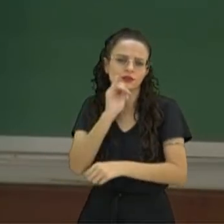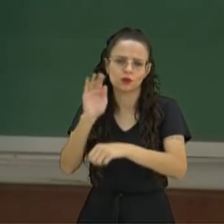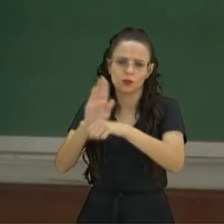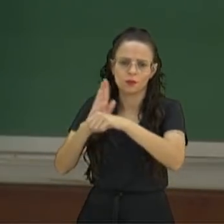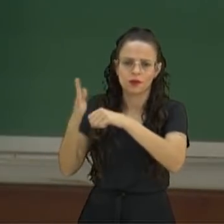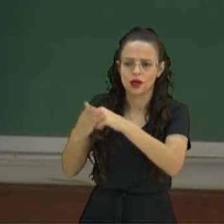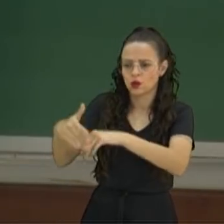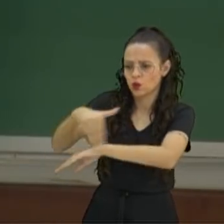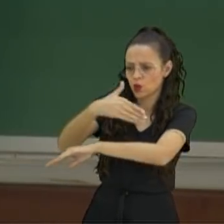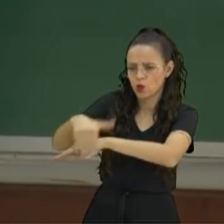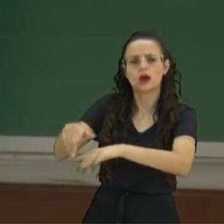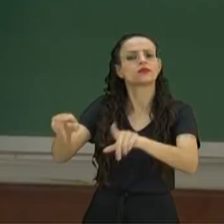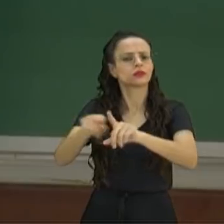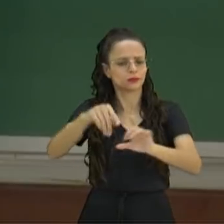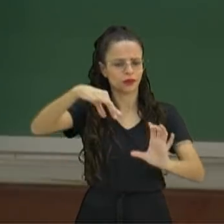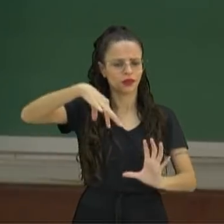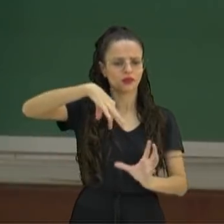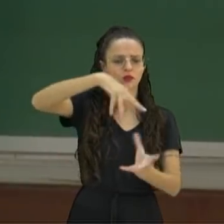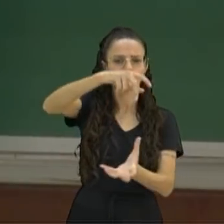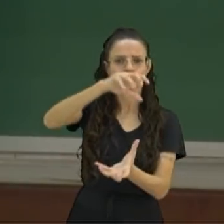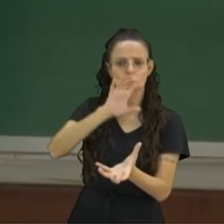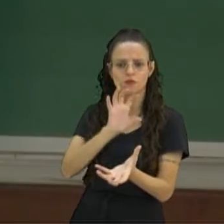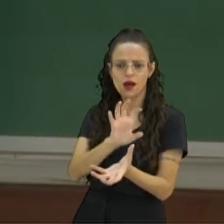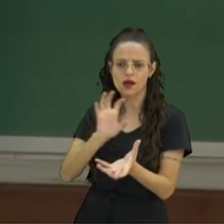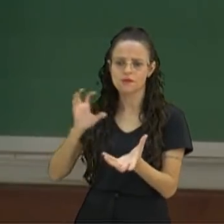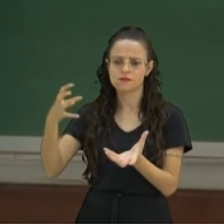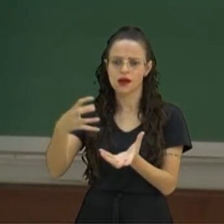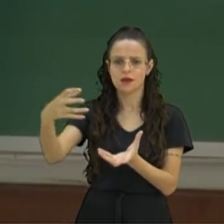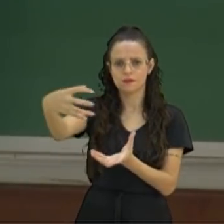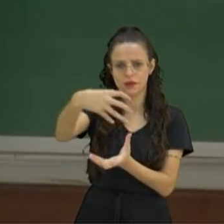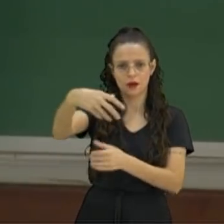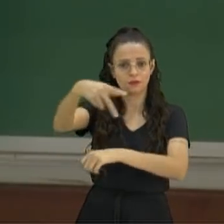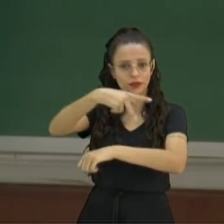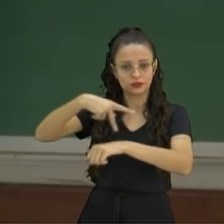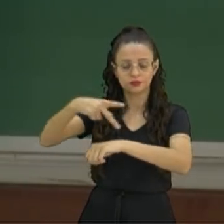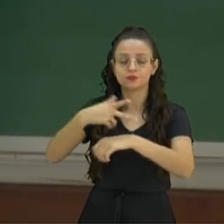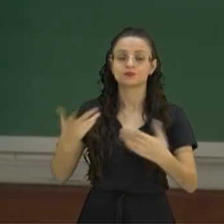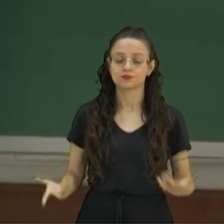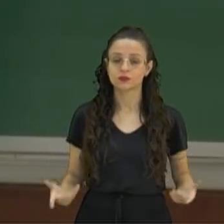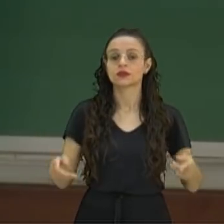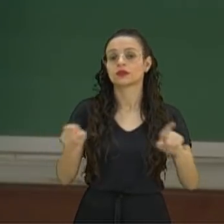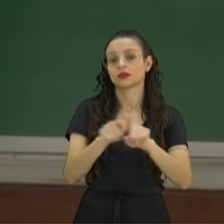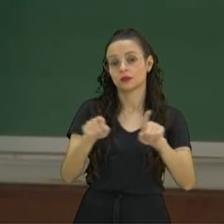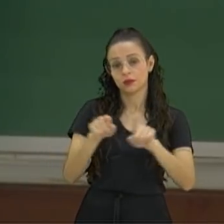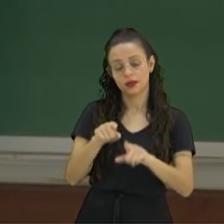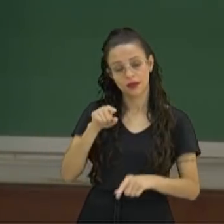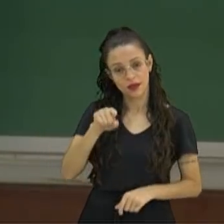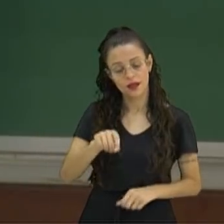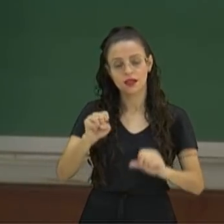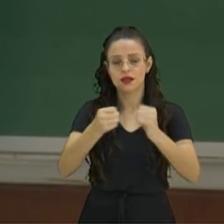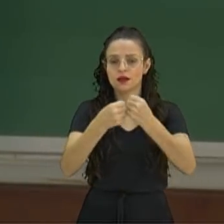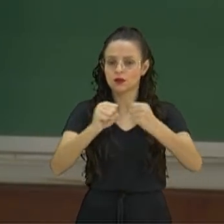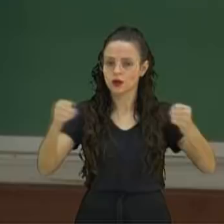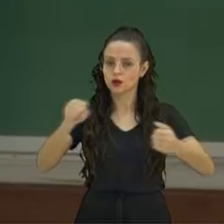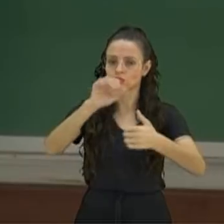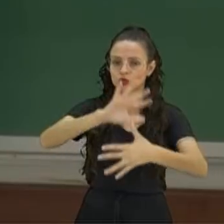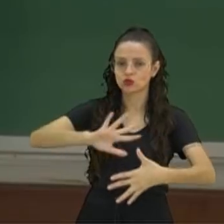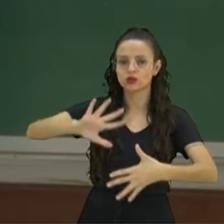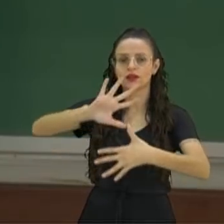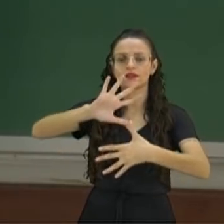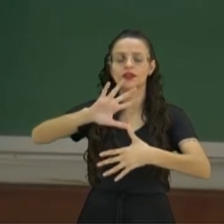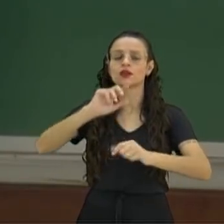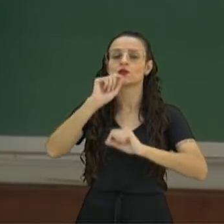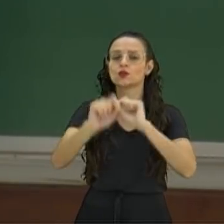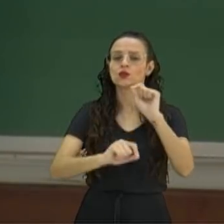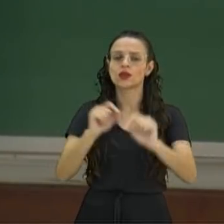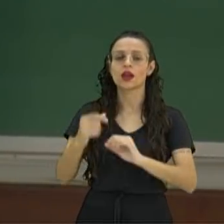enfim, até os continentes, as áreas maiores do planeta, né? A cartografia serve ainda para quê? Para orientação no espaço